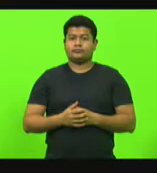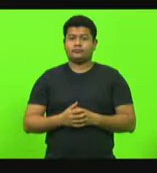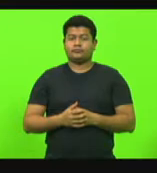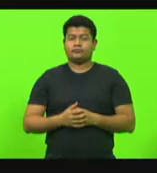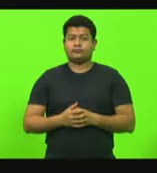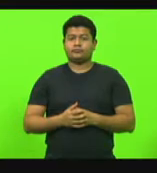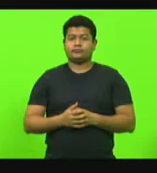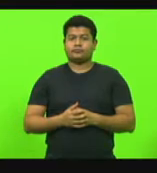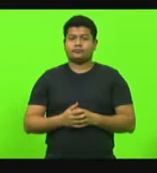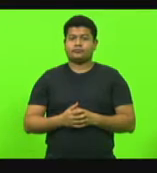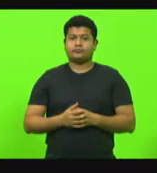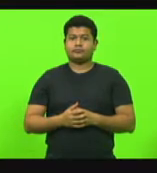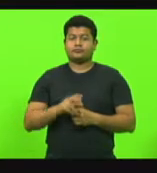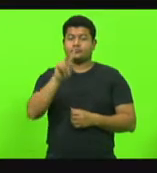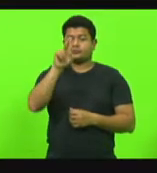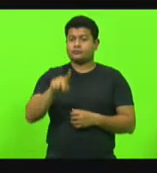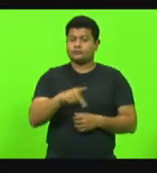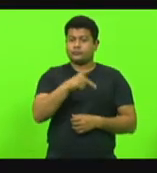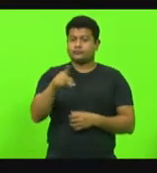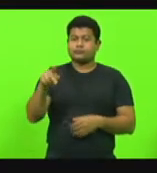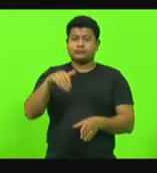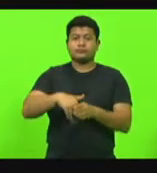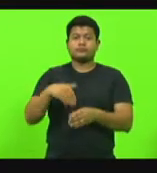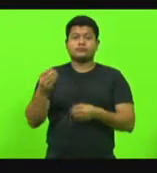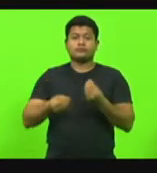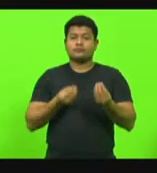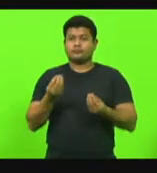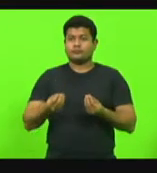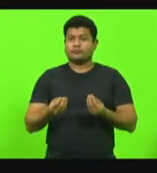Como vota deputado Padre Pedro Baldeceira?